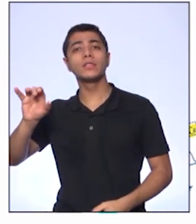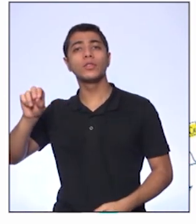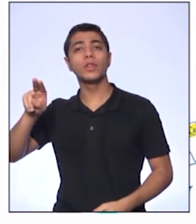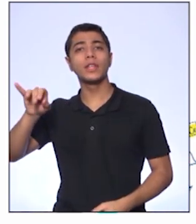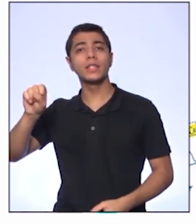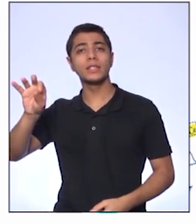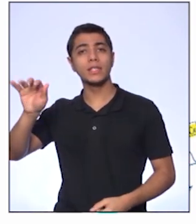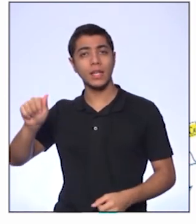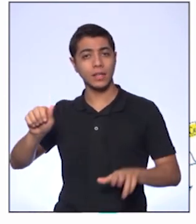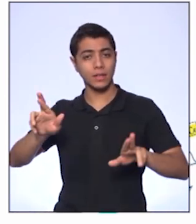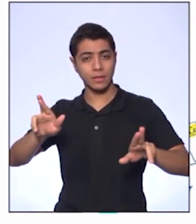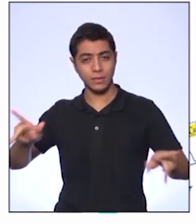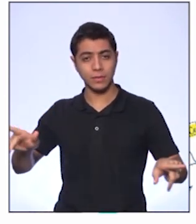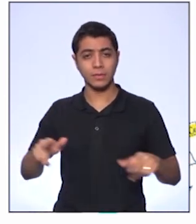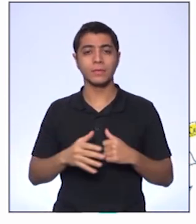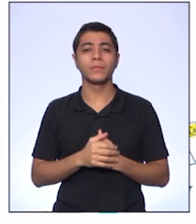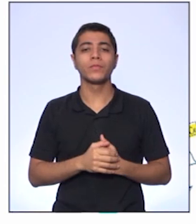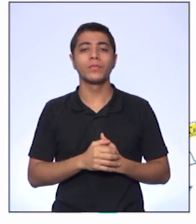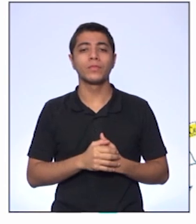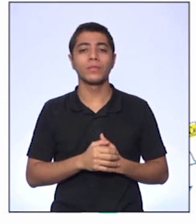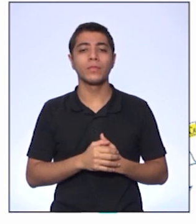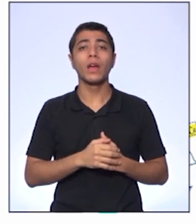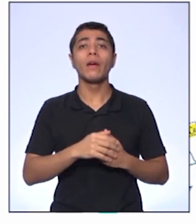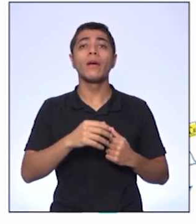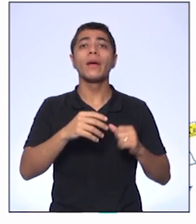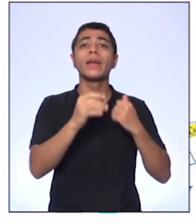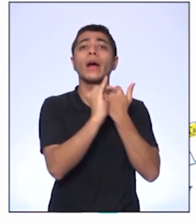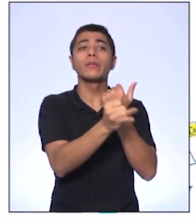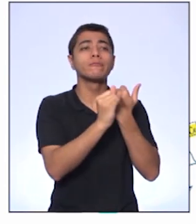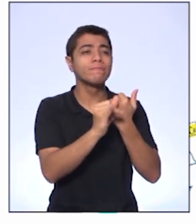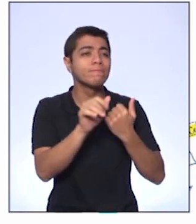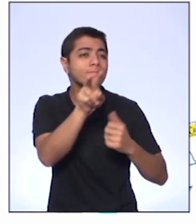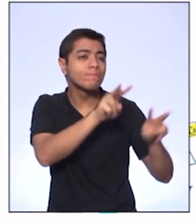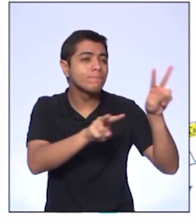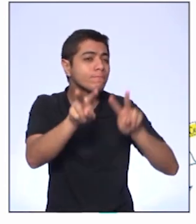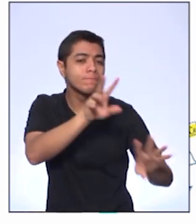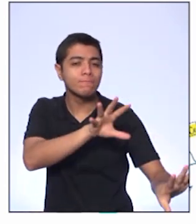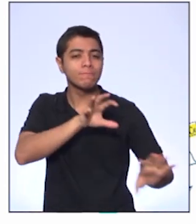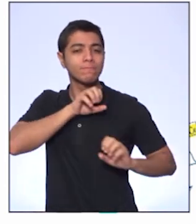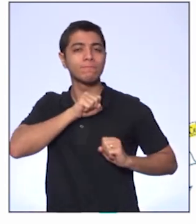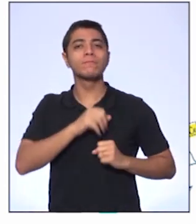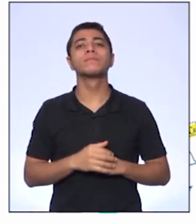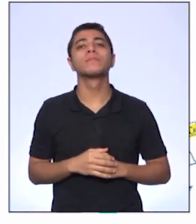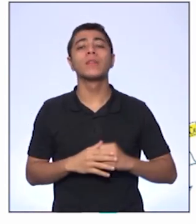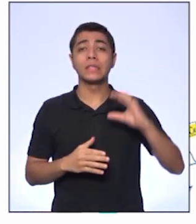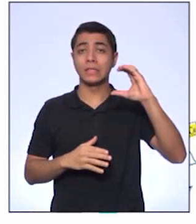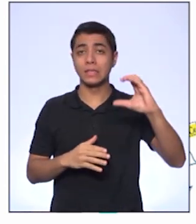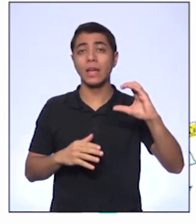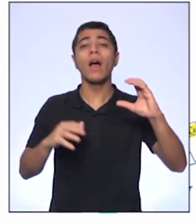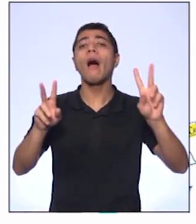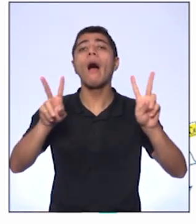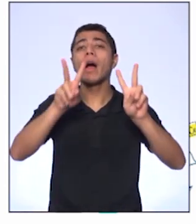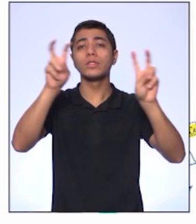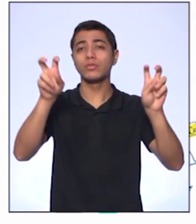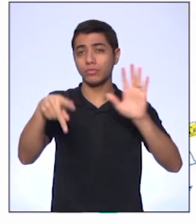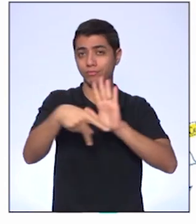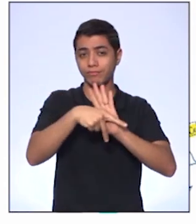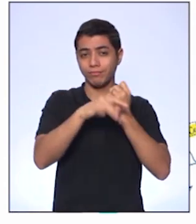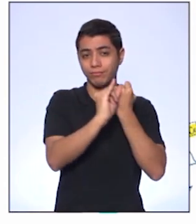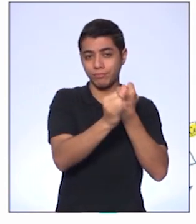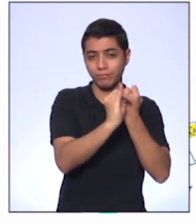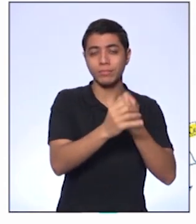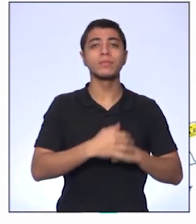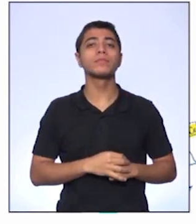cronista, nos assuntos que podem ser tratados em uma crônica, no papel da vida do cronista, no processo de escrita